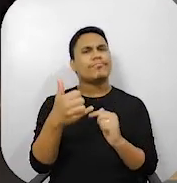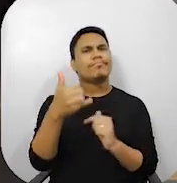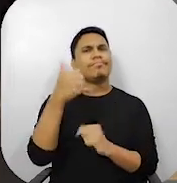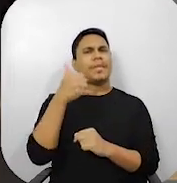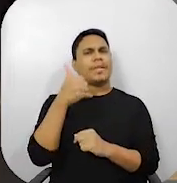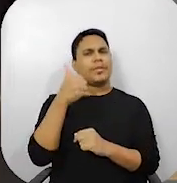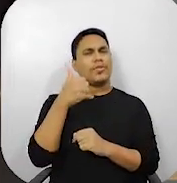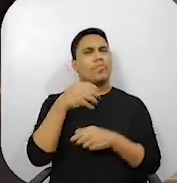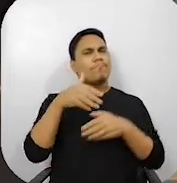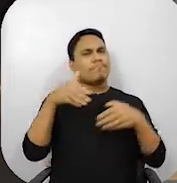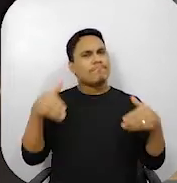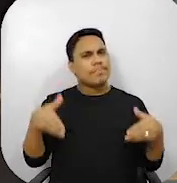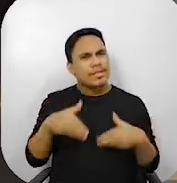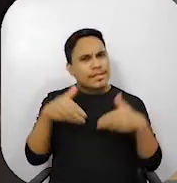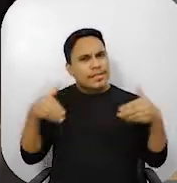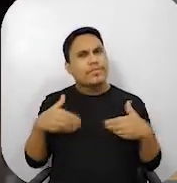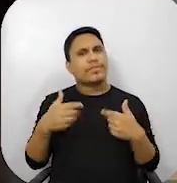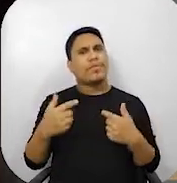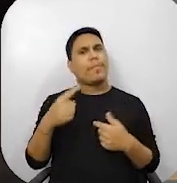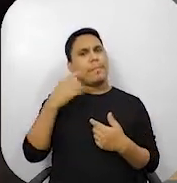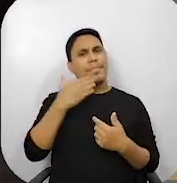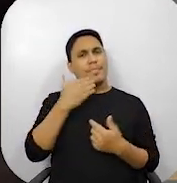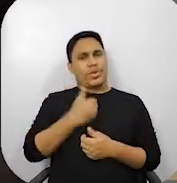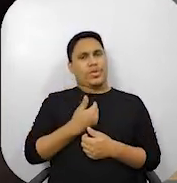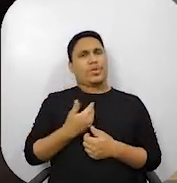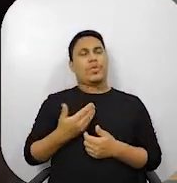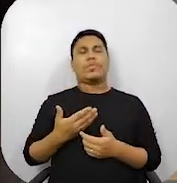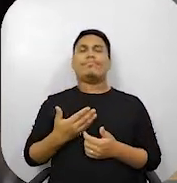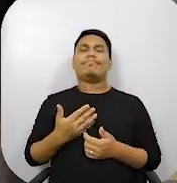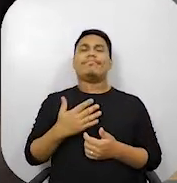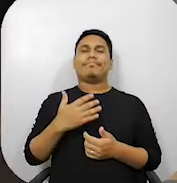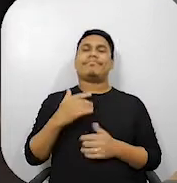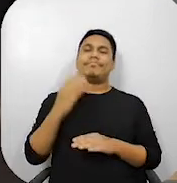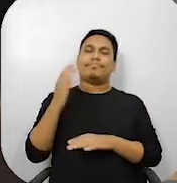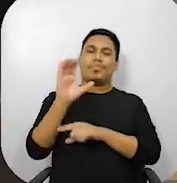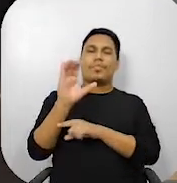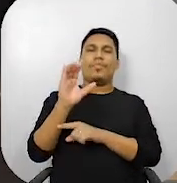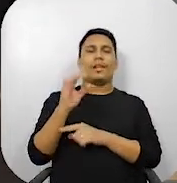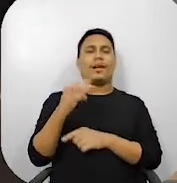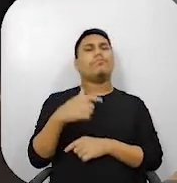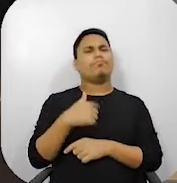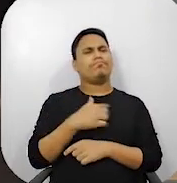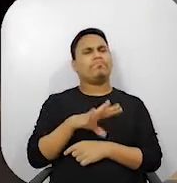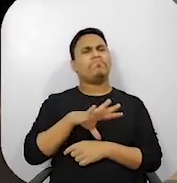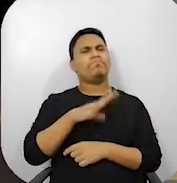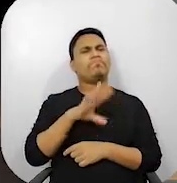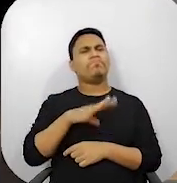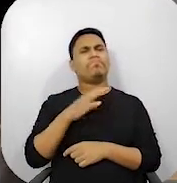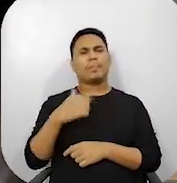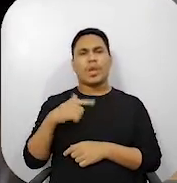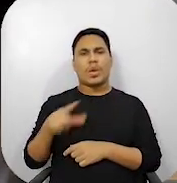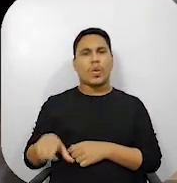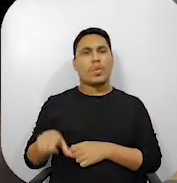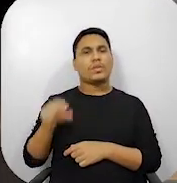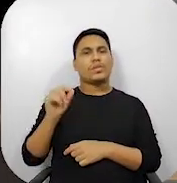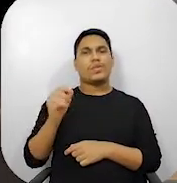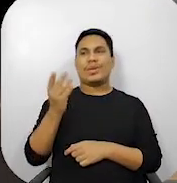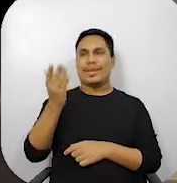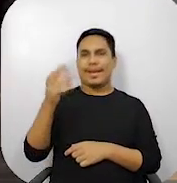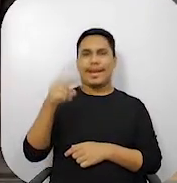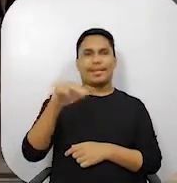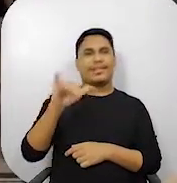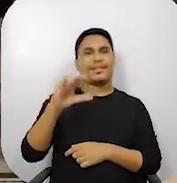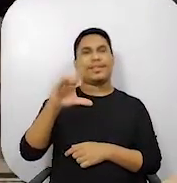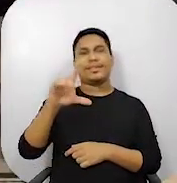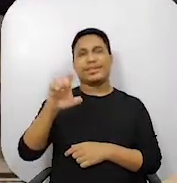incentivou muito a publicar sabe aí eu criei coragem e escolhi a Nilza para fazer meio